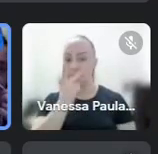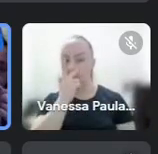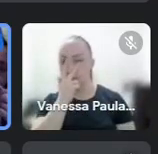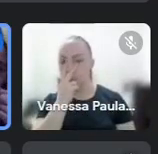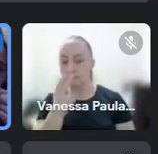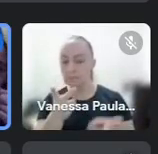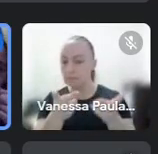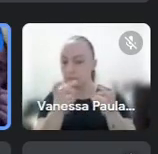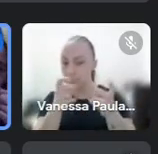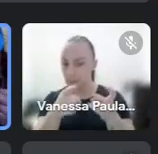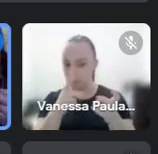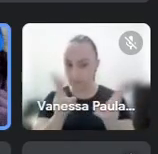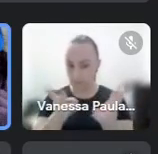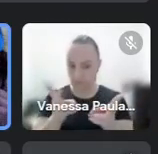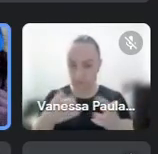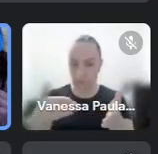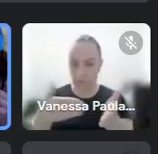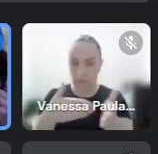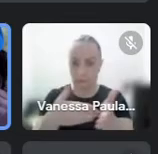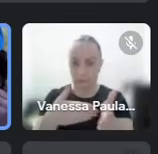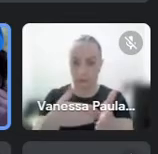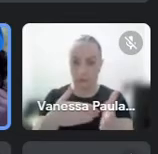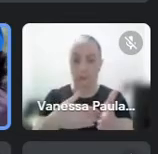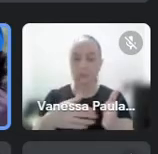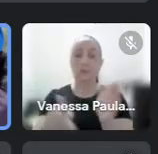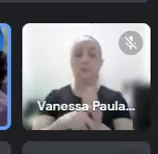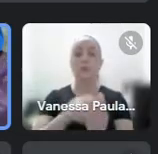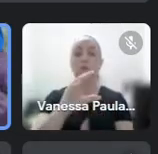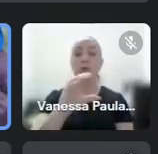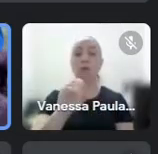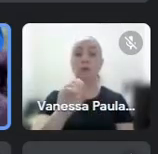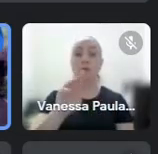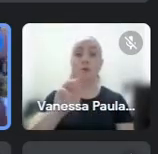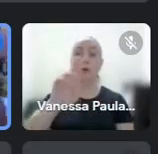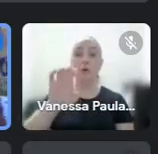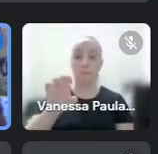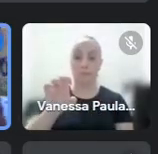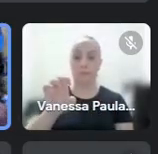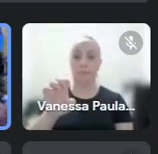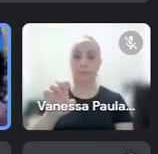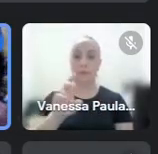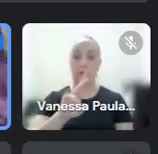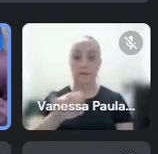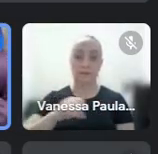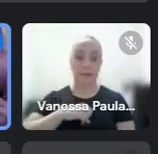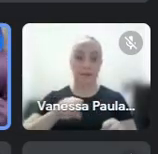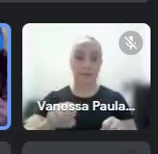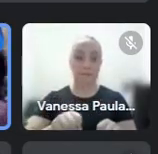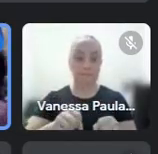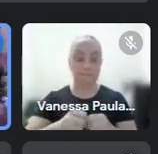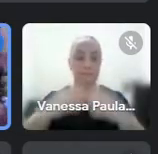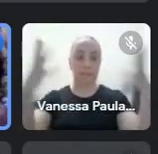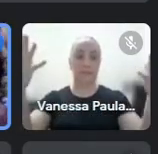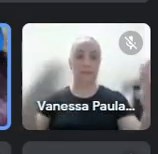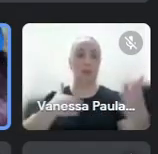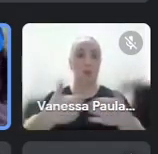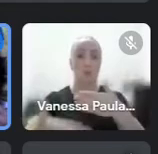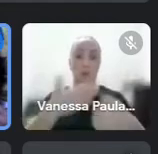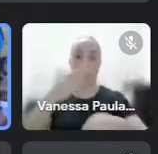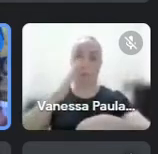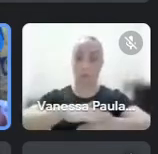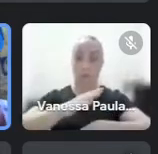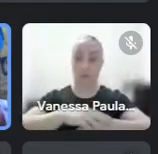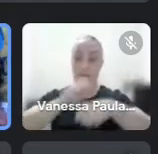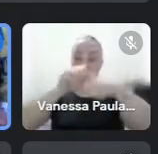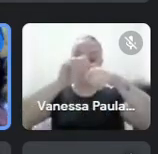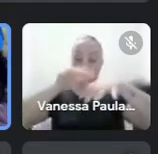que essa barragem aí, de mina de cobre, ela vai explodir a qualquer momento, vai romper e vai acabar de